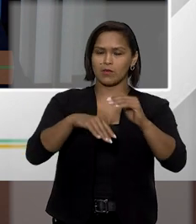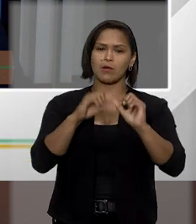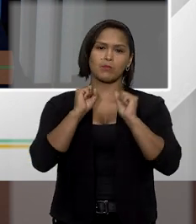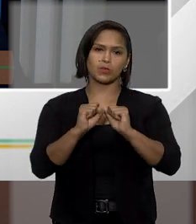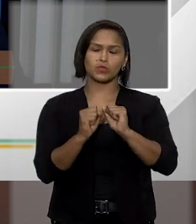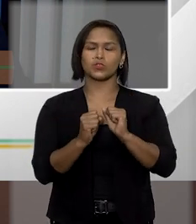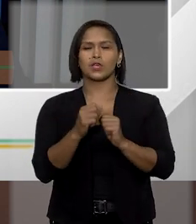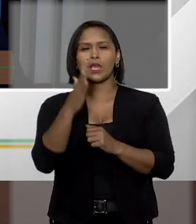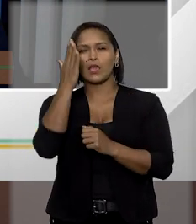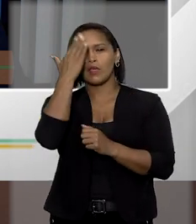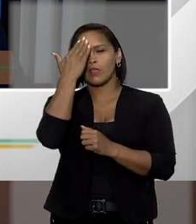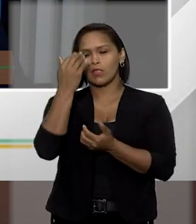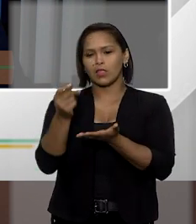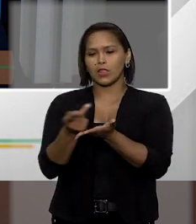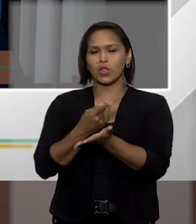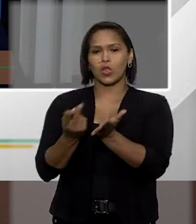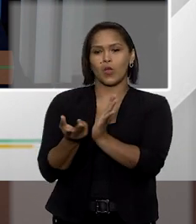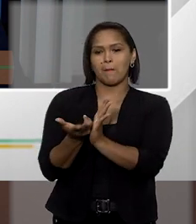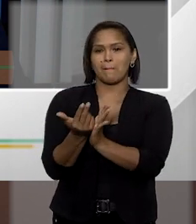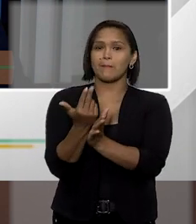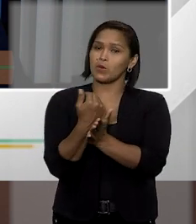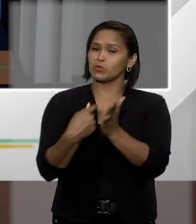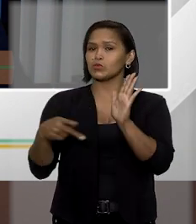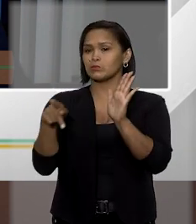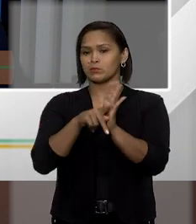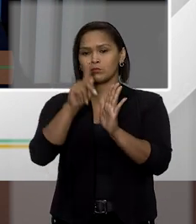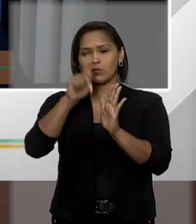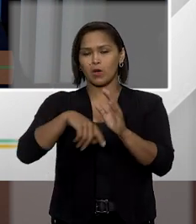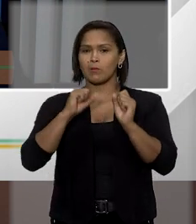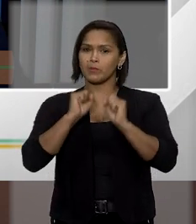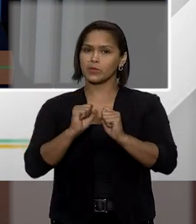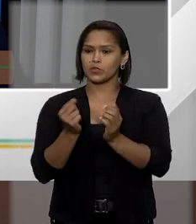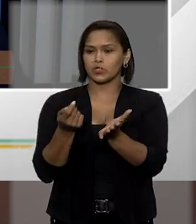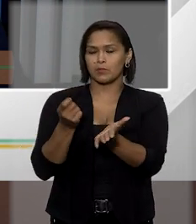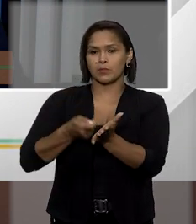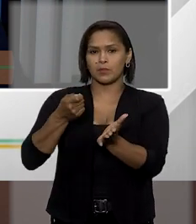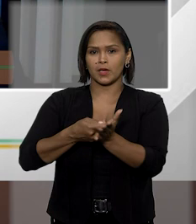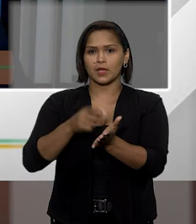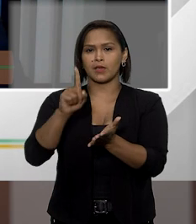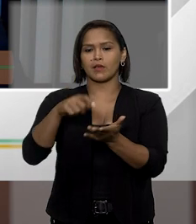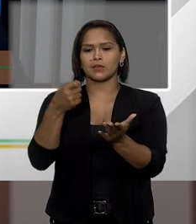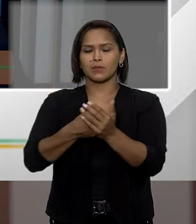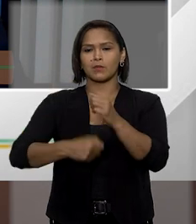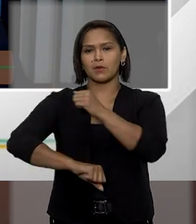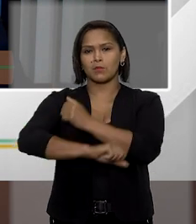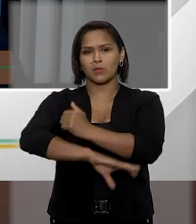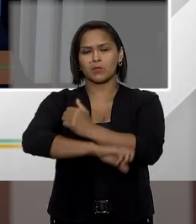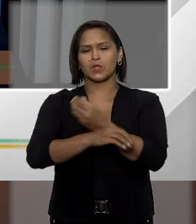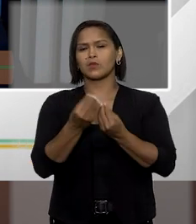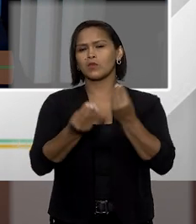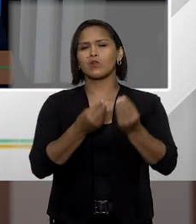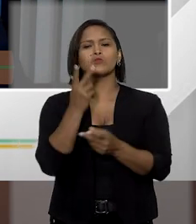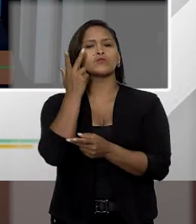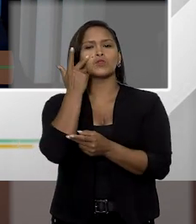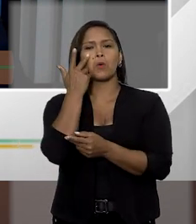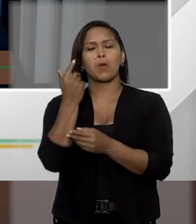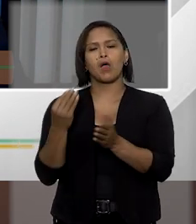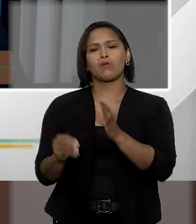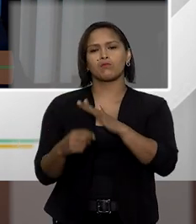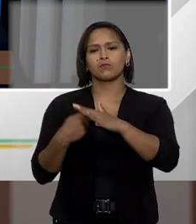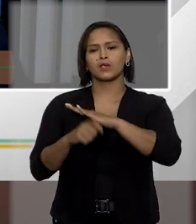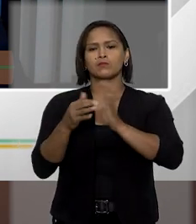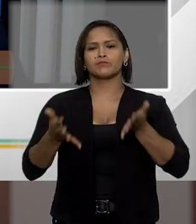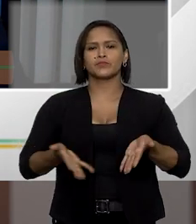podiam inclusive deduzir no imposto de renda de suas nas suas declarações de imposto esses pagamentos de propinas como se eles fossem